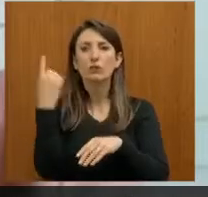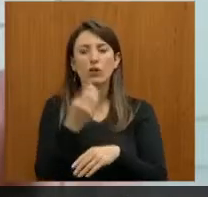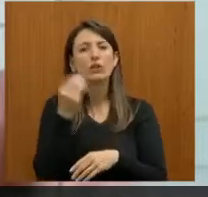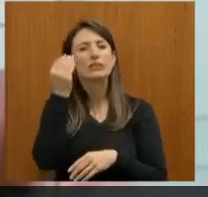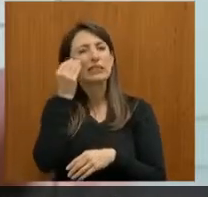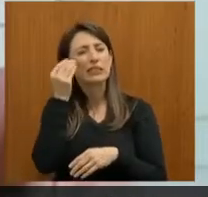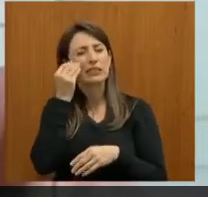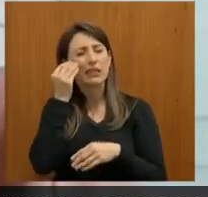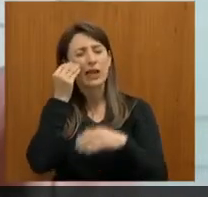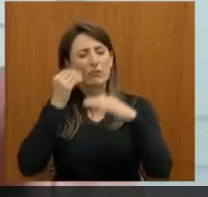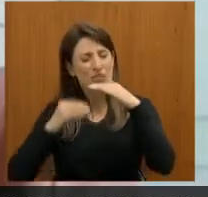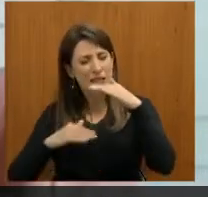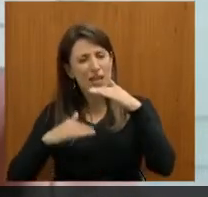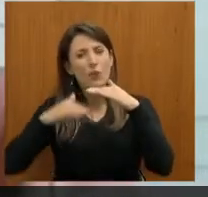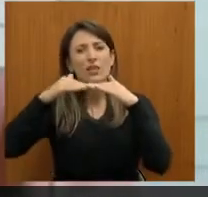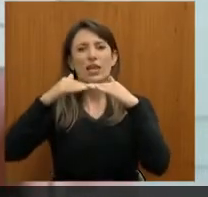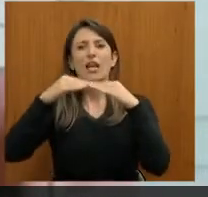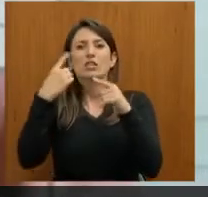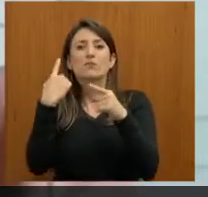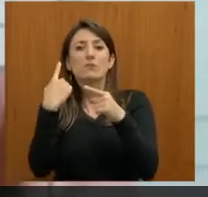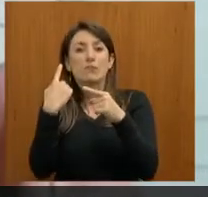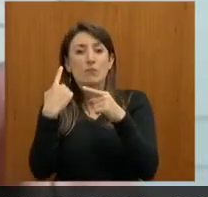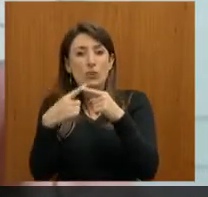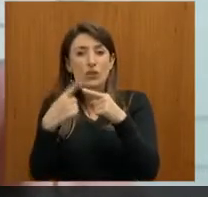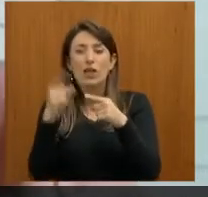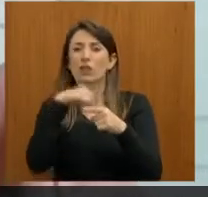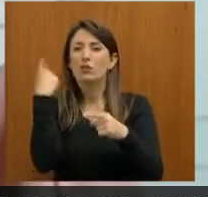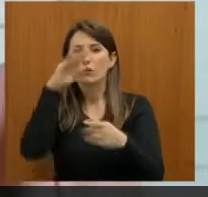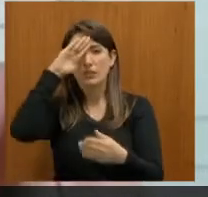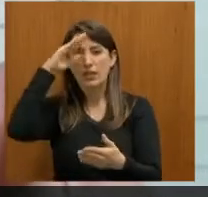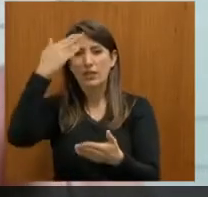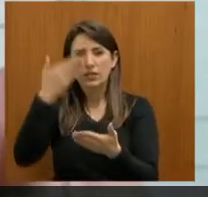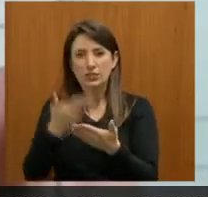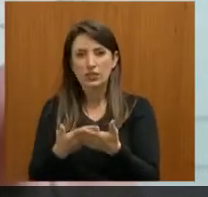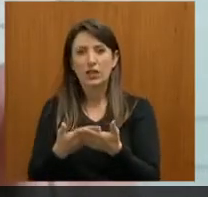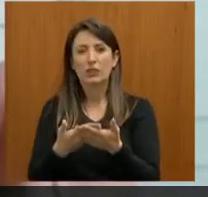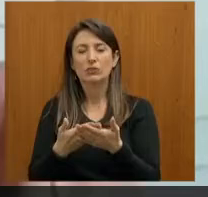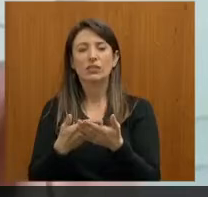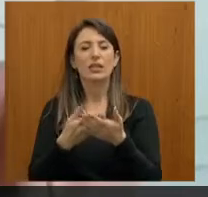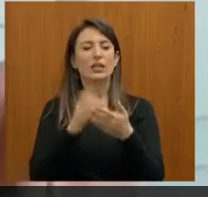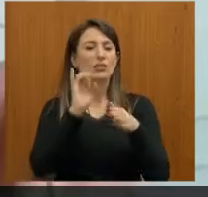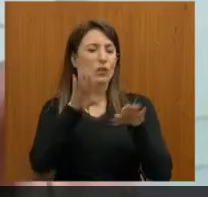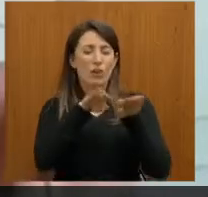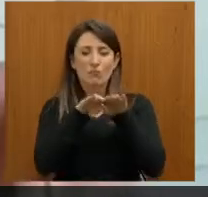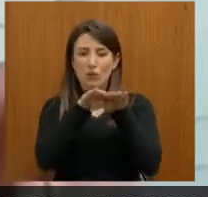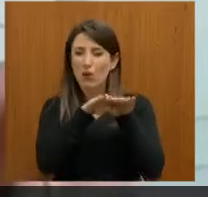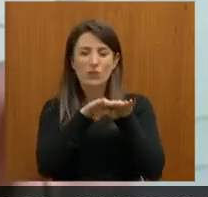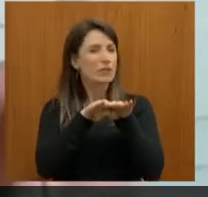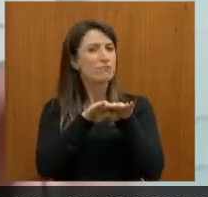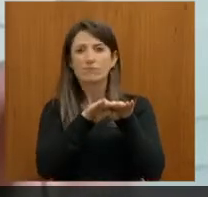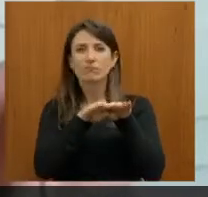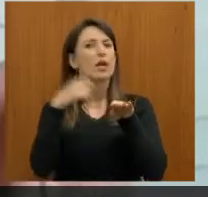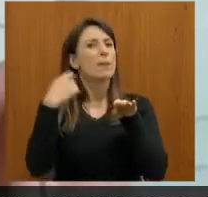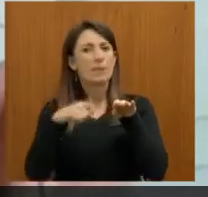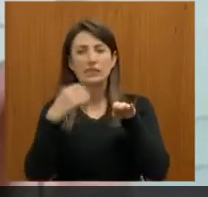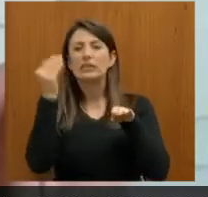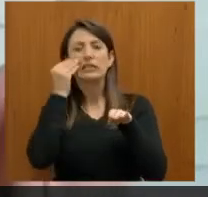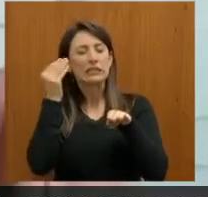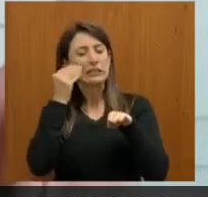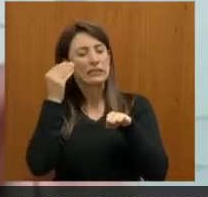eu cuidad porque acredita que acima da igualdade nós temos que fornecer